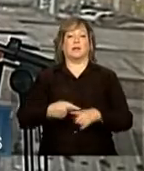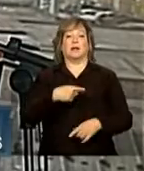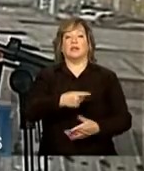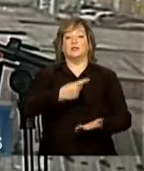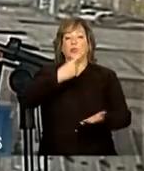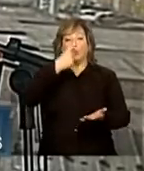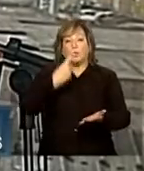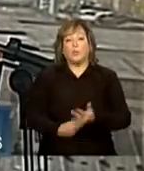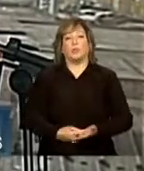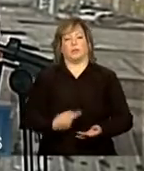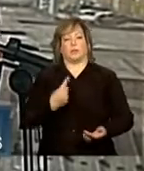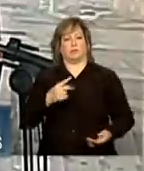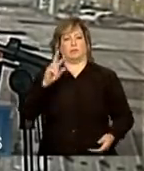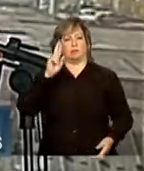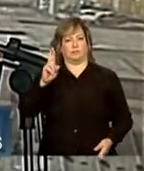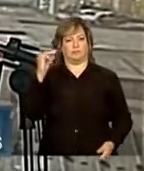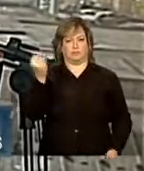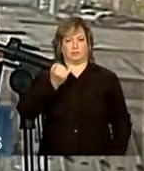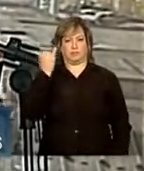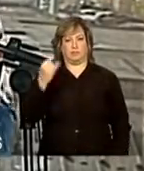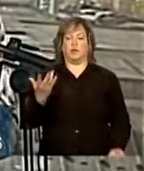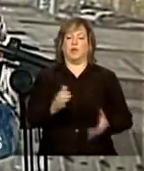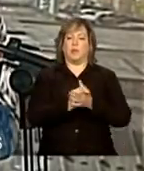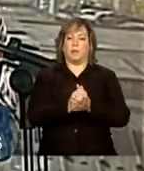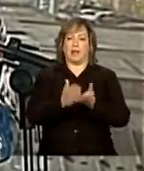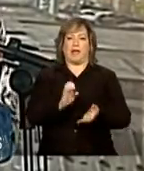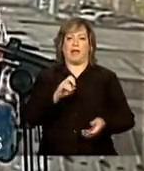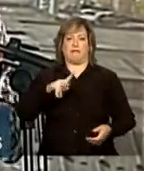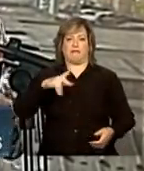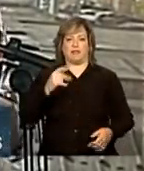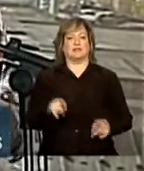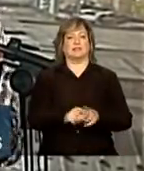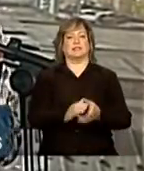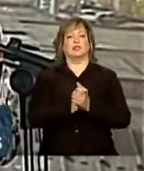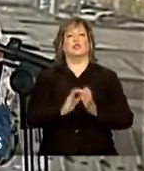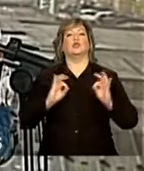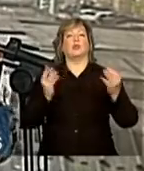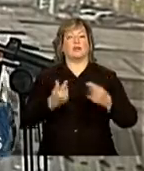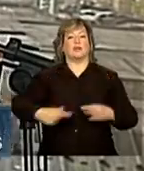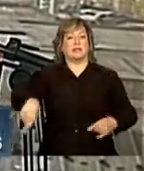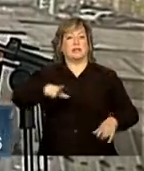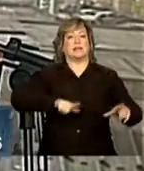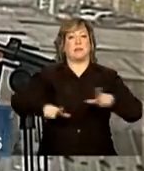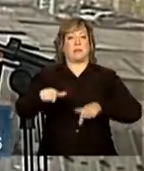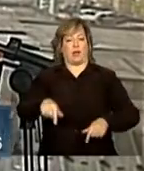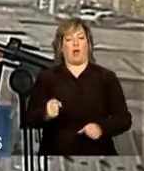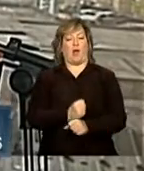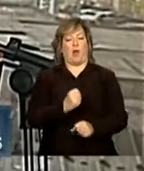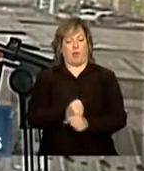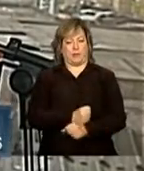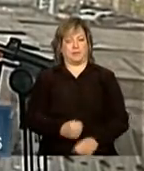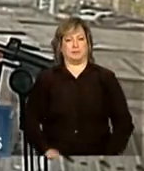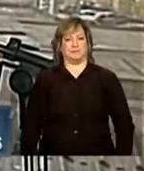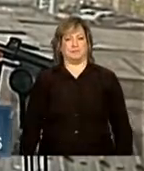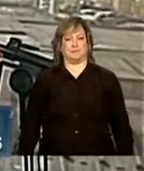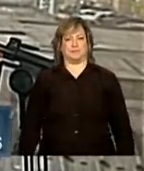papel fundamental. Cumprimentar, então, a Evinha e saudar todos aqueles que trabalharam nessa obra.